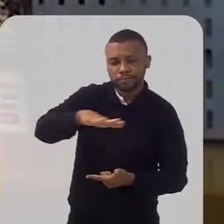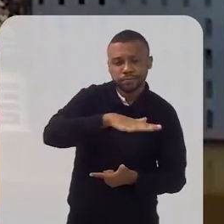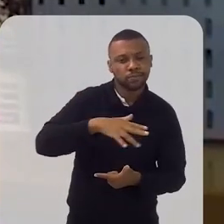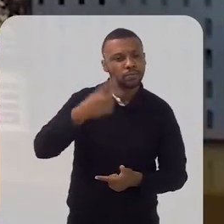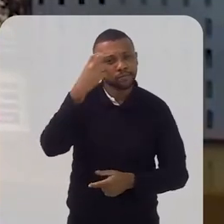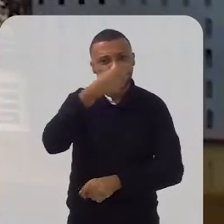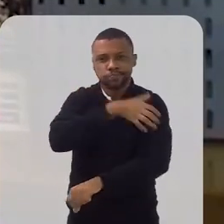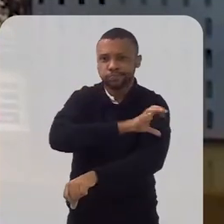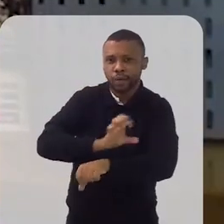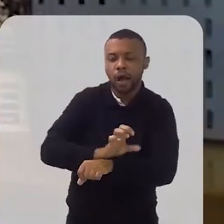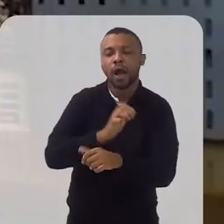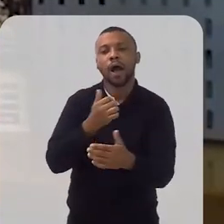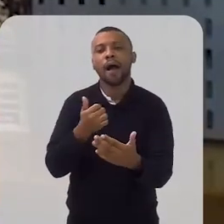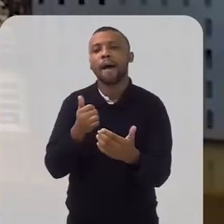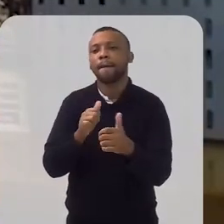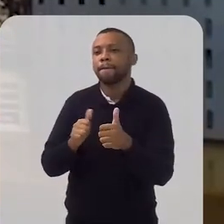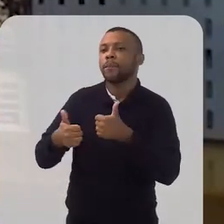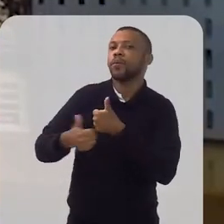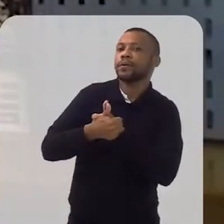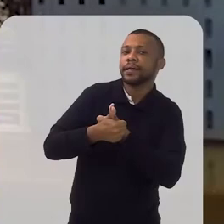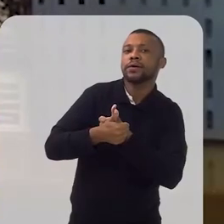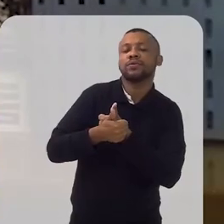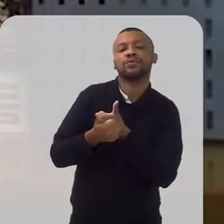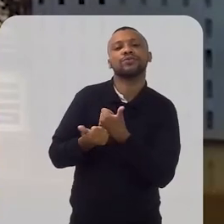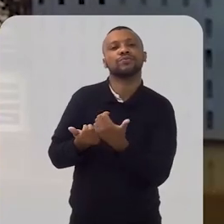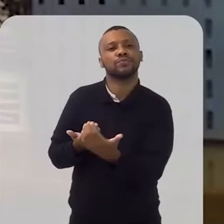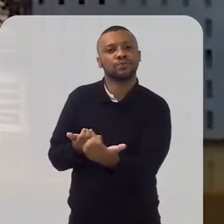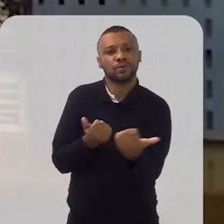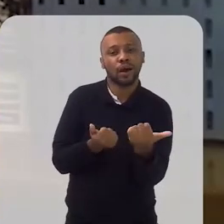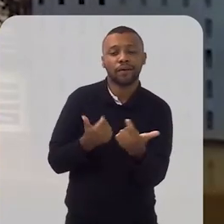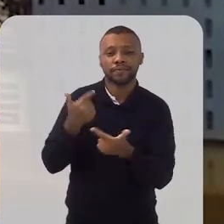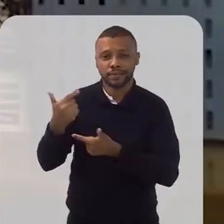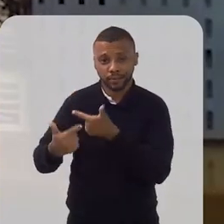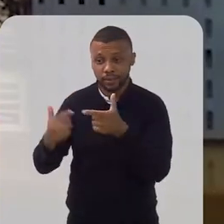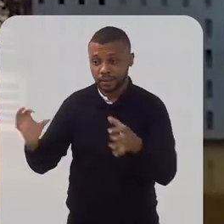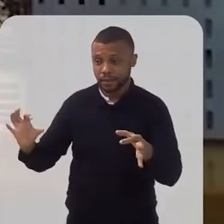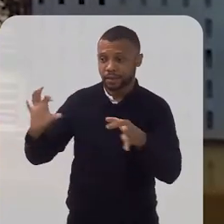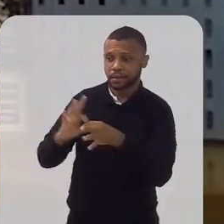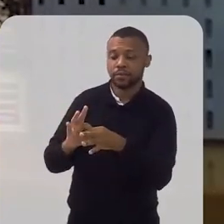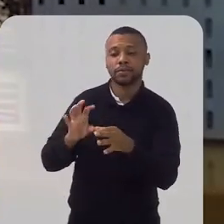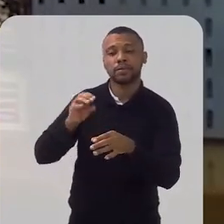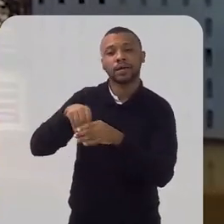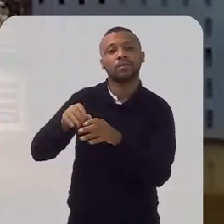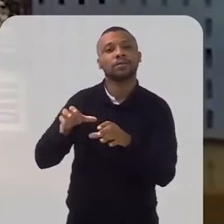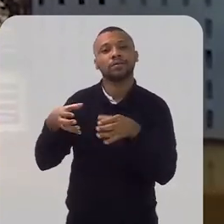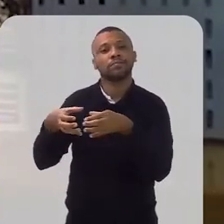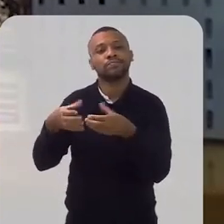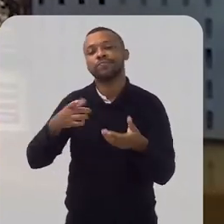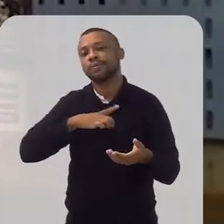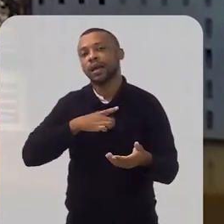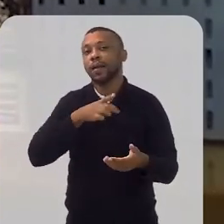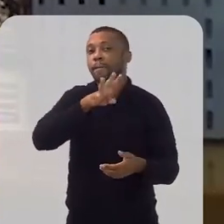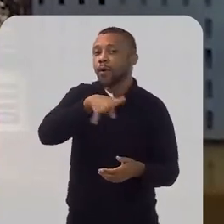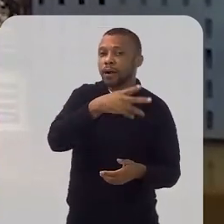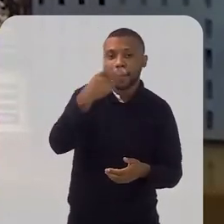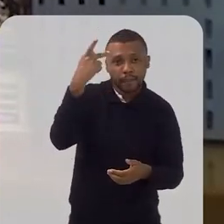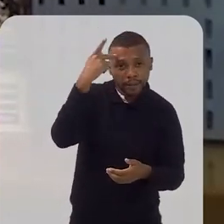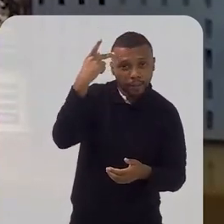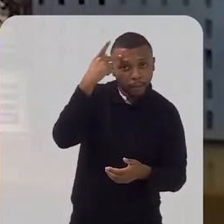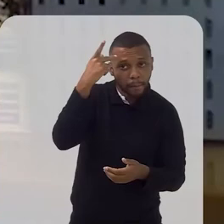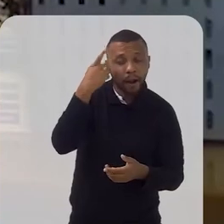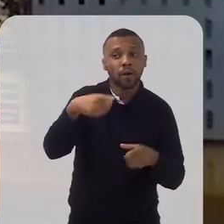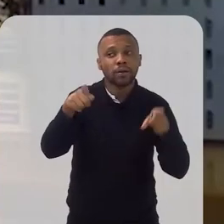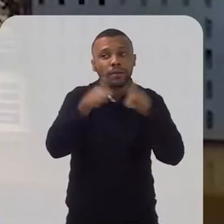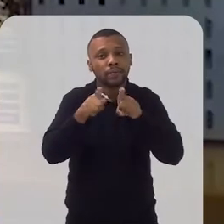trabalhando protagonismo juvenil, trabalhando integração desses jovens em comunidades. E um grande programa em São Paulo com o Unicef, que é o